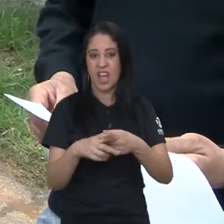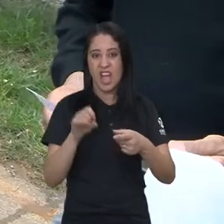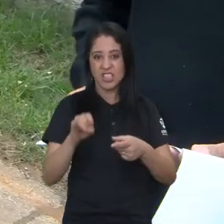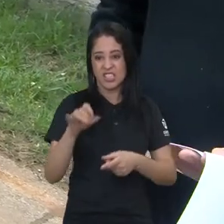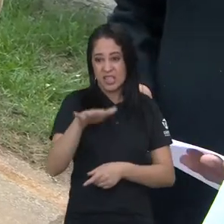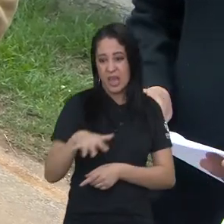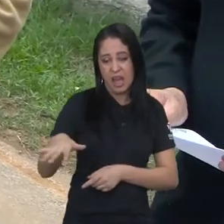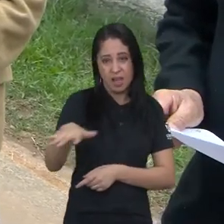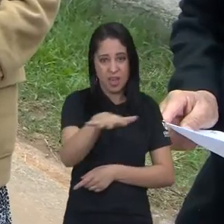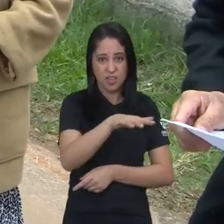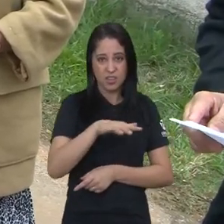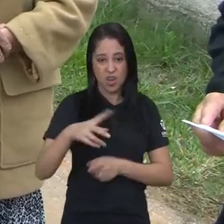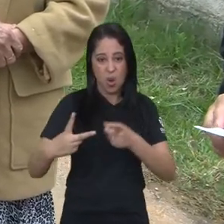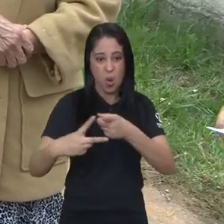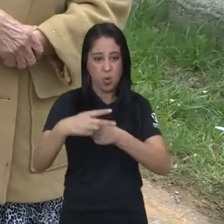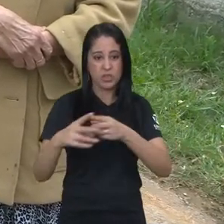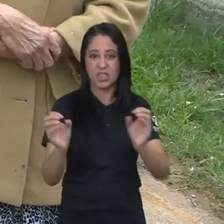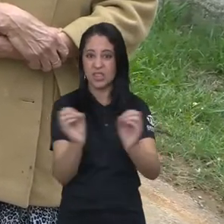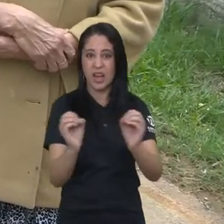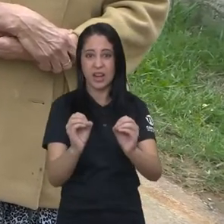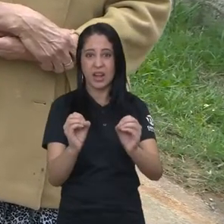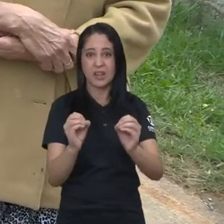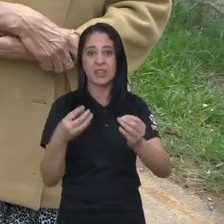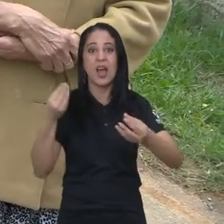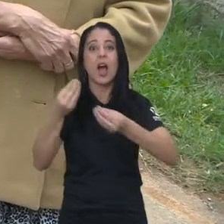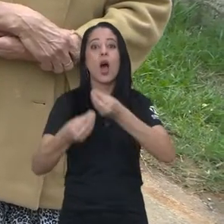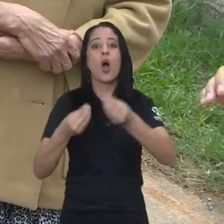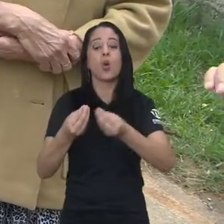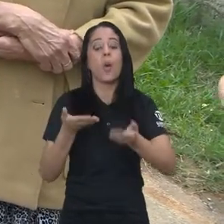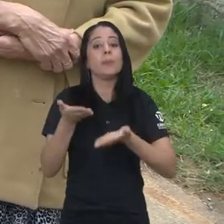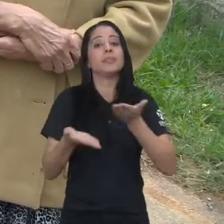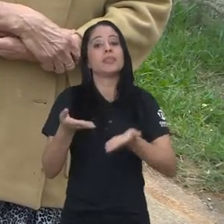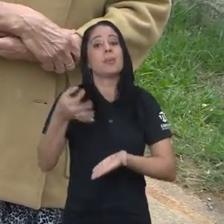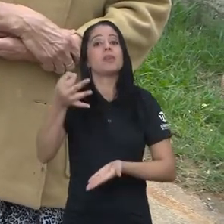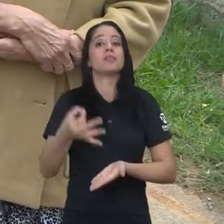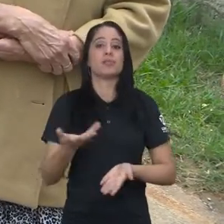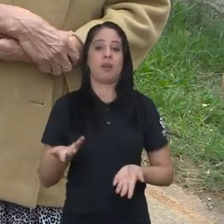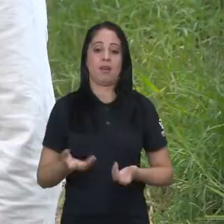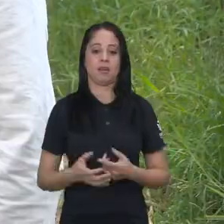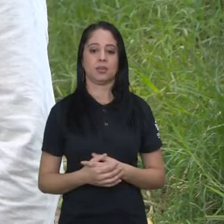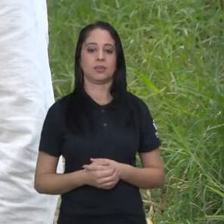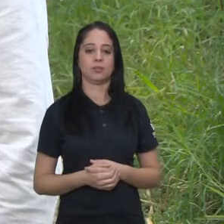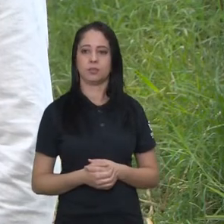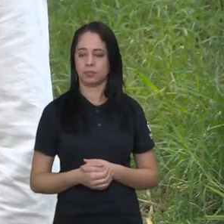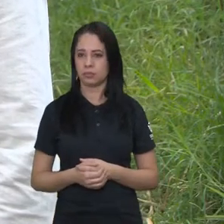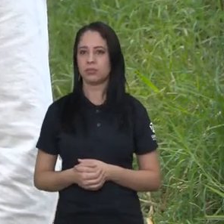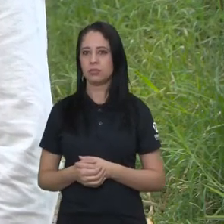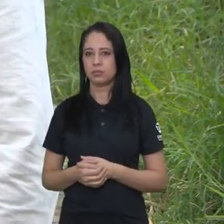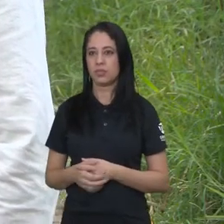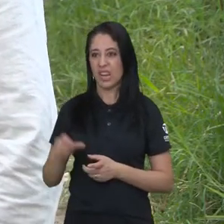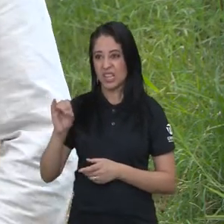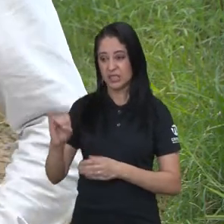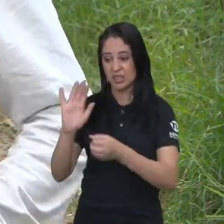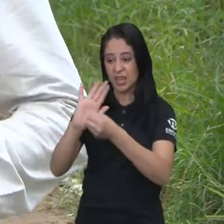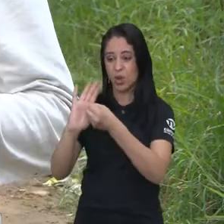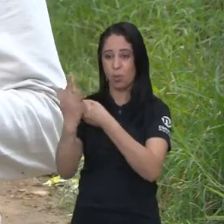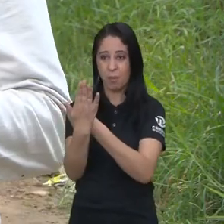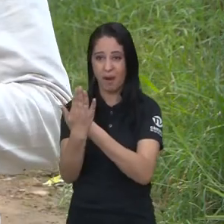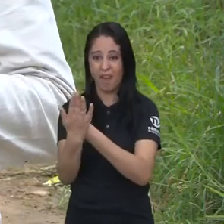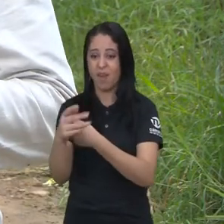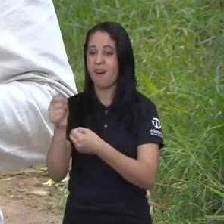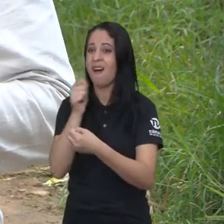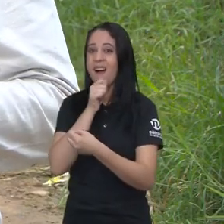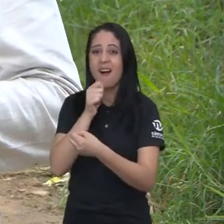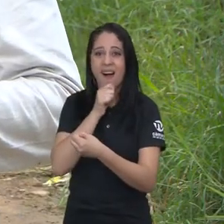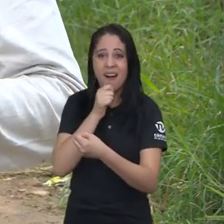aqui enquanto a região não for regularizada a população não vai receber o tratamento adequado enquanto eu não fizer regularização e